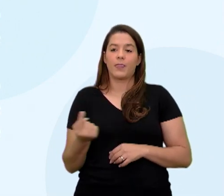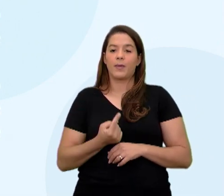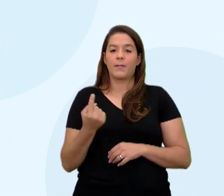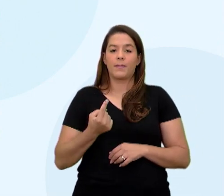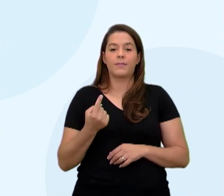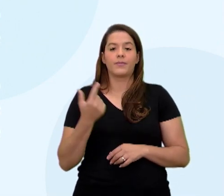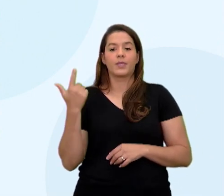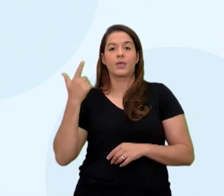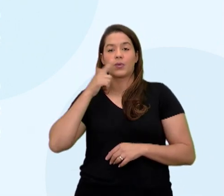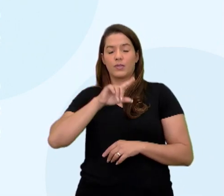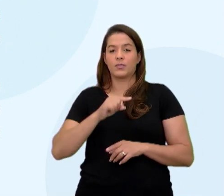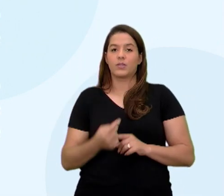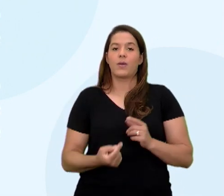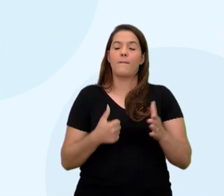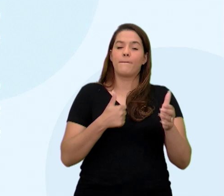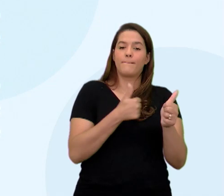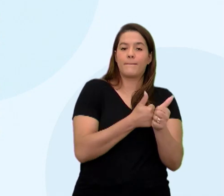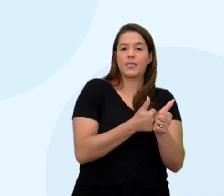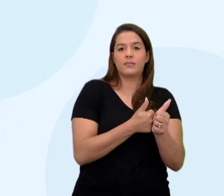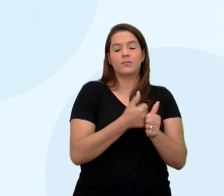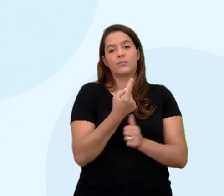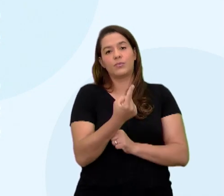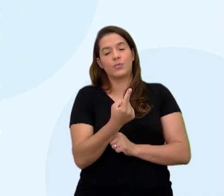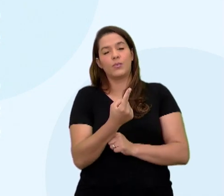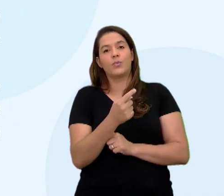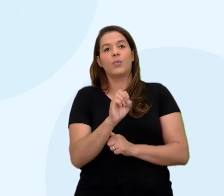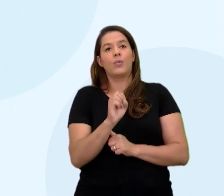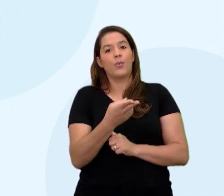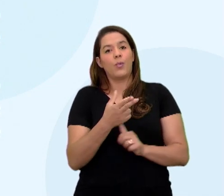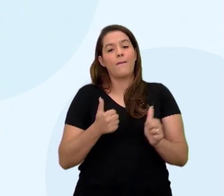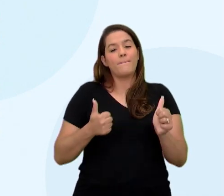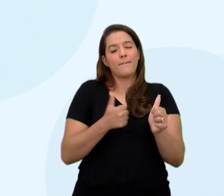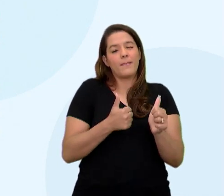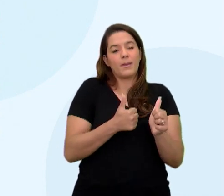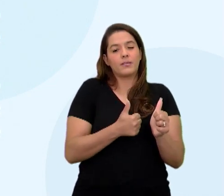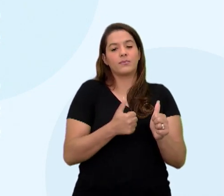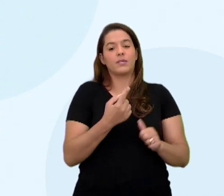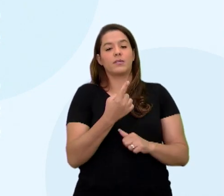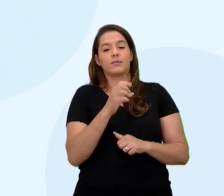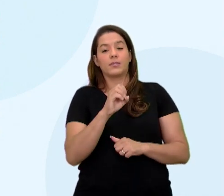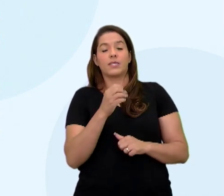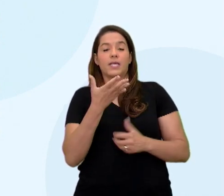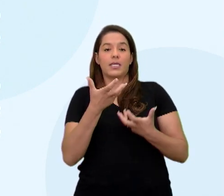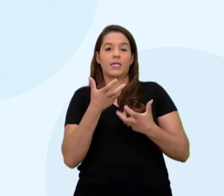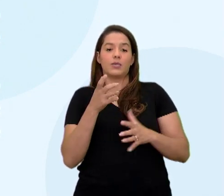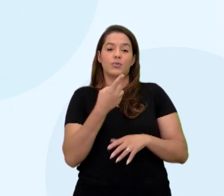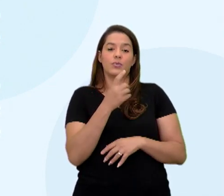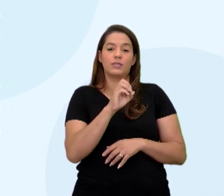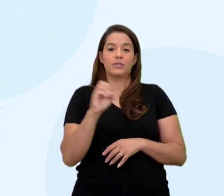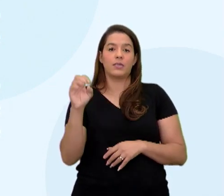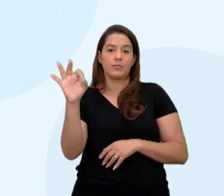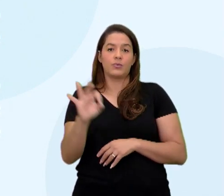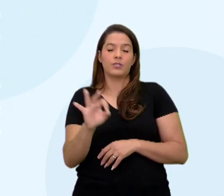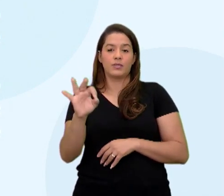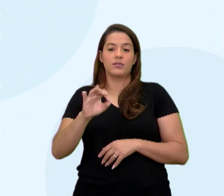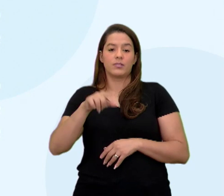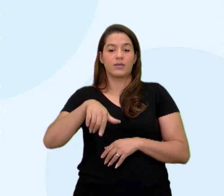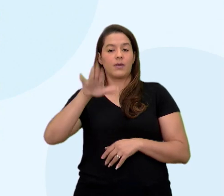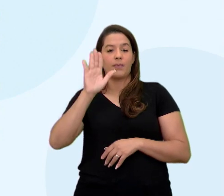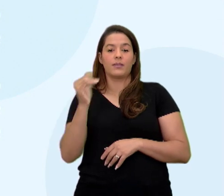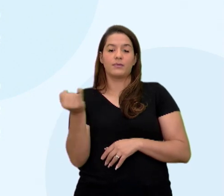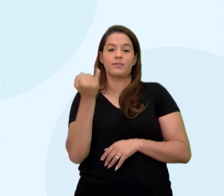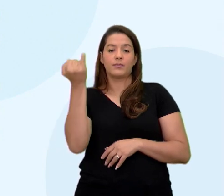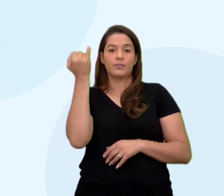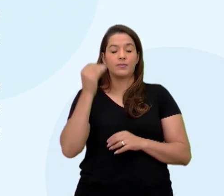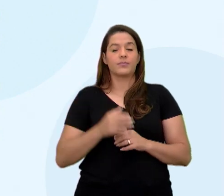o número 1, ou se aproxime o máximo dele, buscando o 100% de pessoas com ocupação, como a gente já falou.